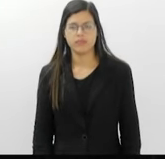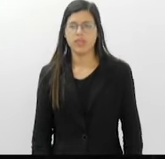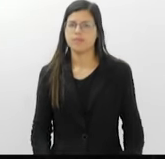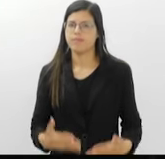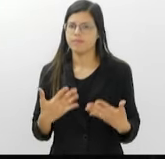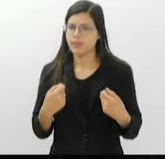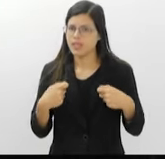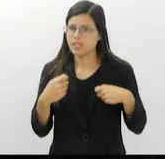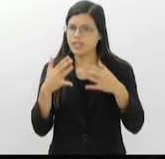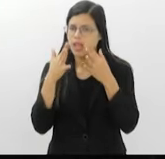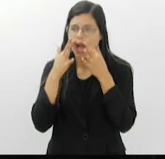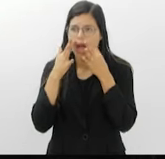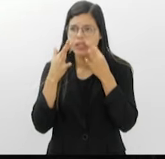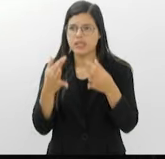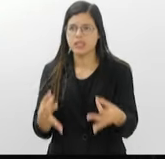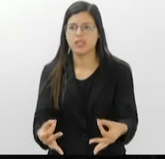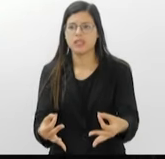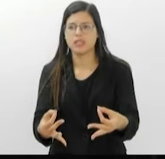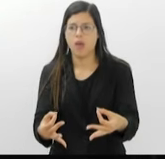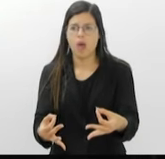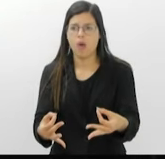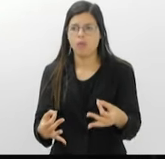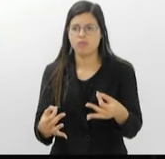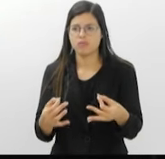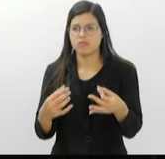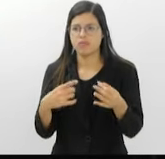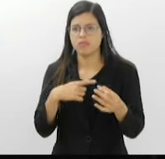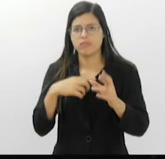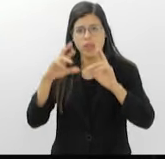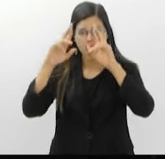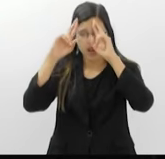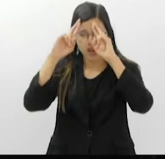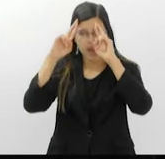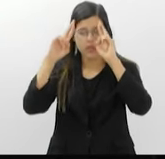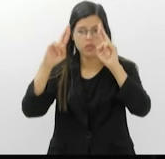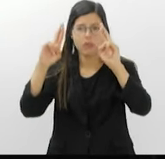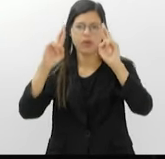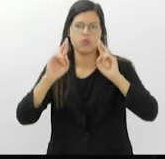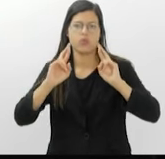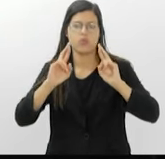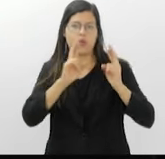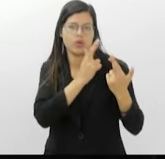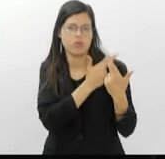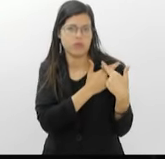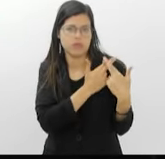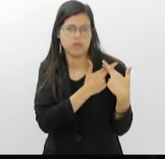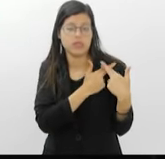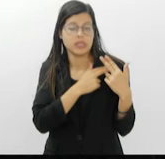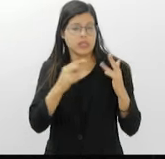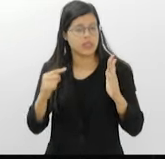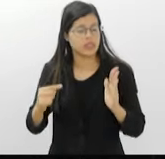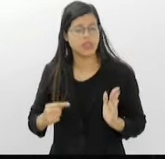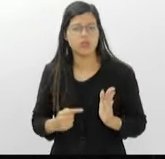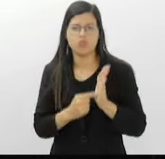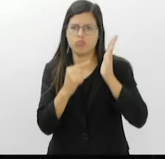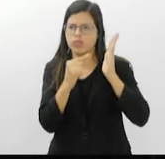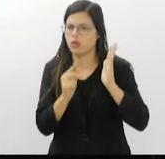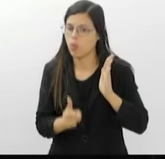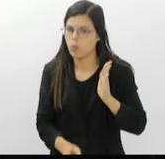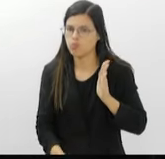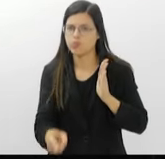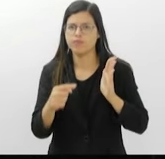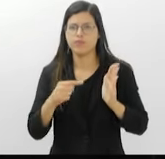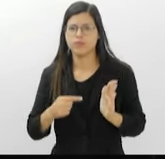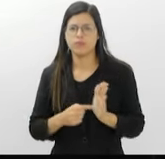preste atenção, tenha responsabilidade e continue denunciando, porque nós não podemos